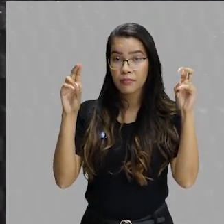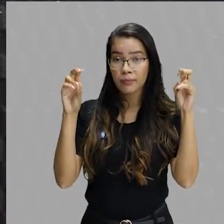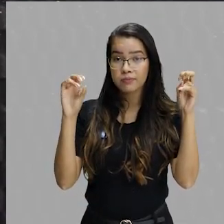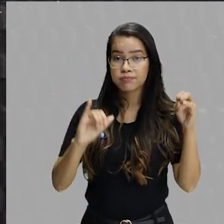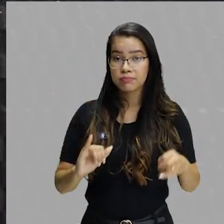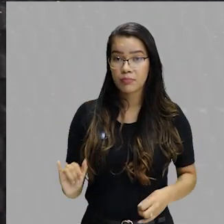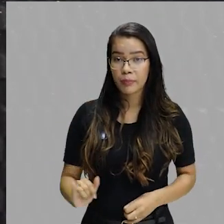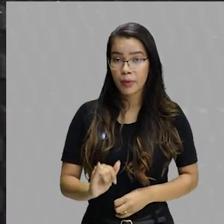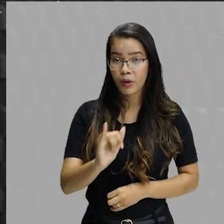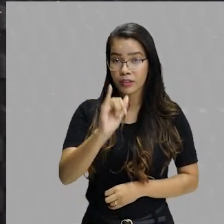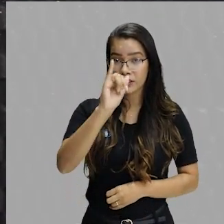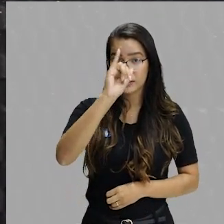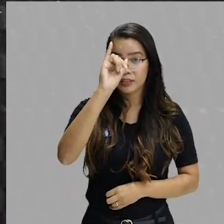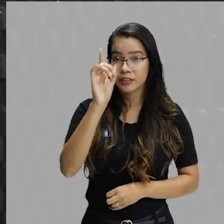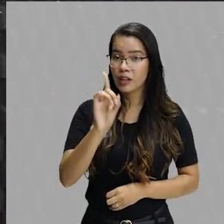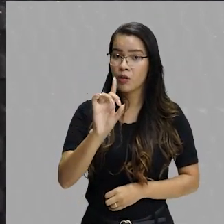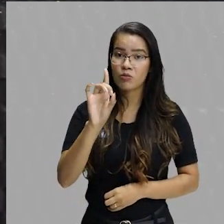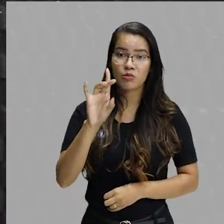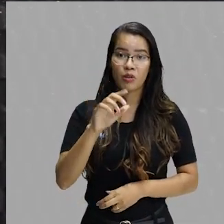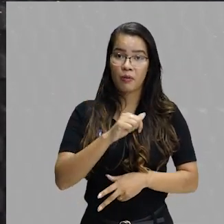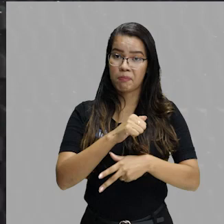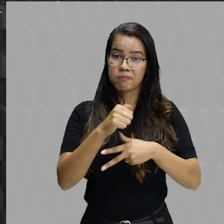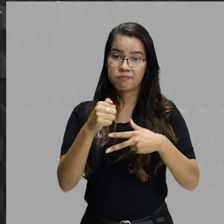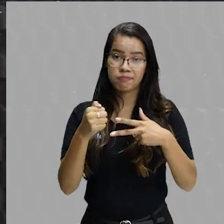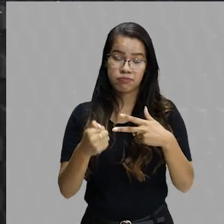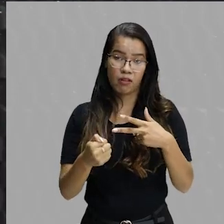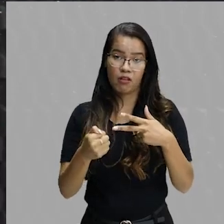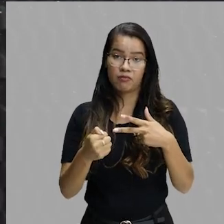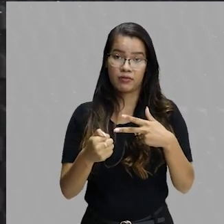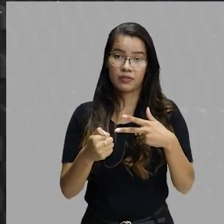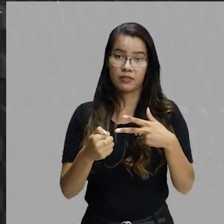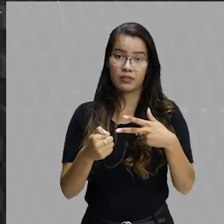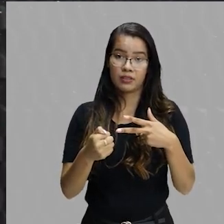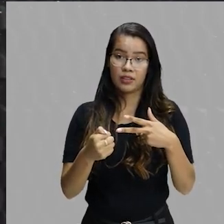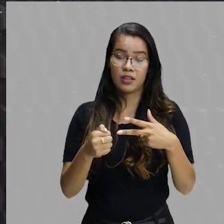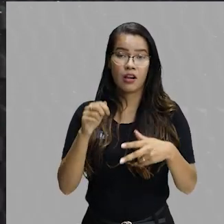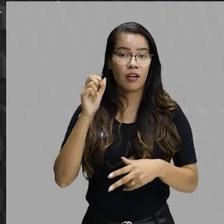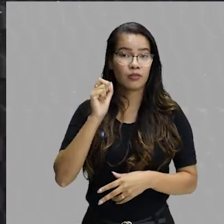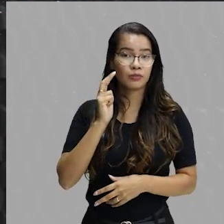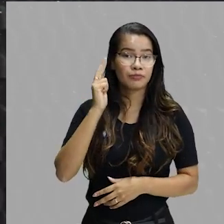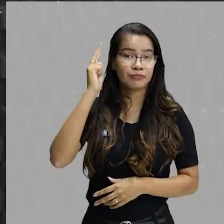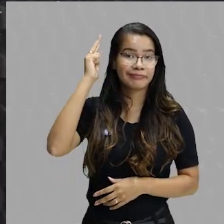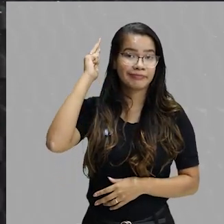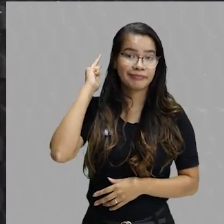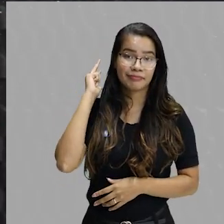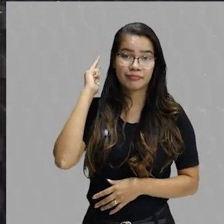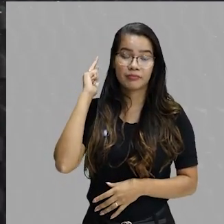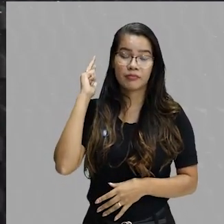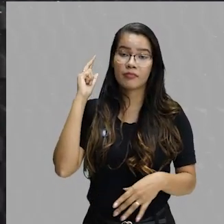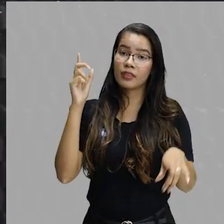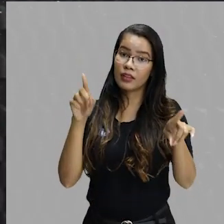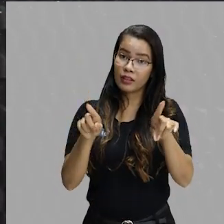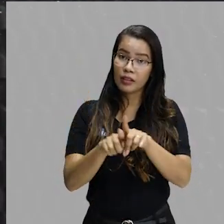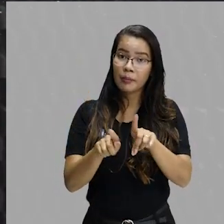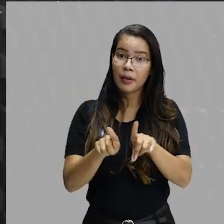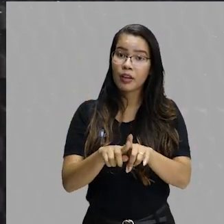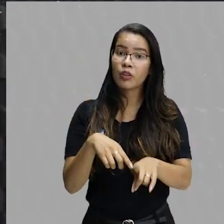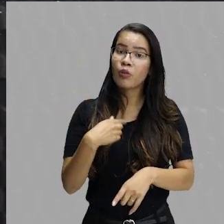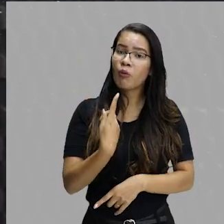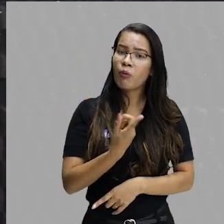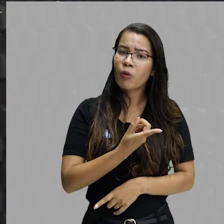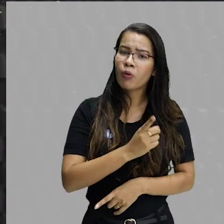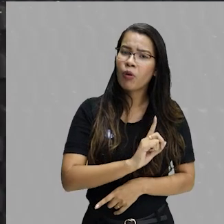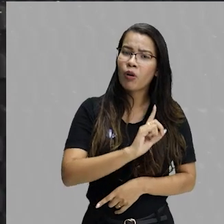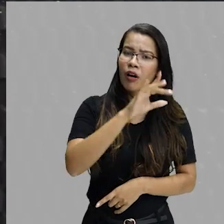não somente em provas de vestibulares, como o Enem, por exemplo, mas também presente no nosso cotidiano, no nosso